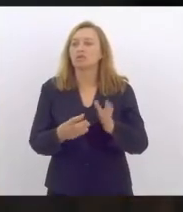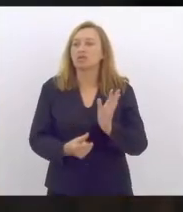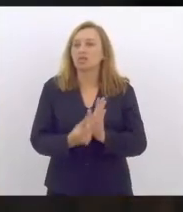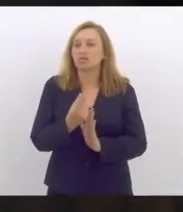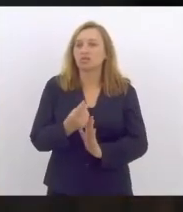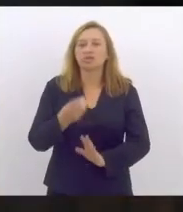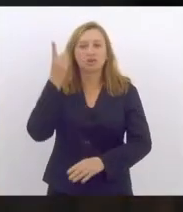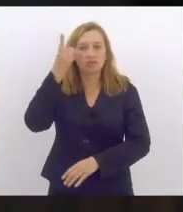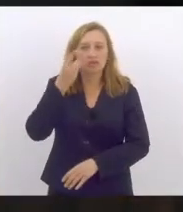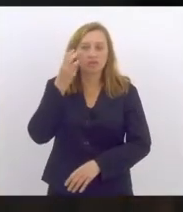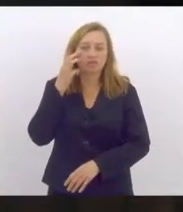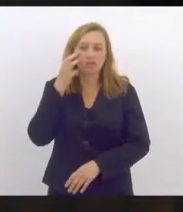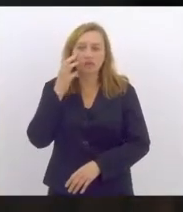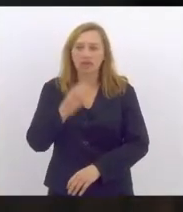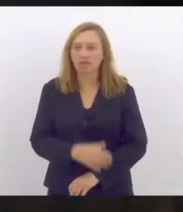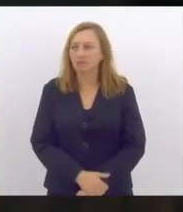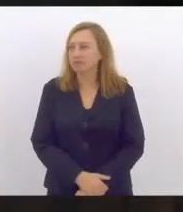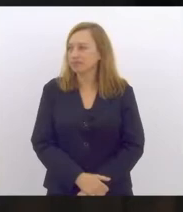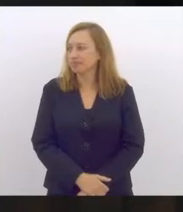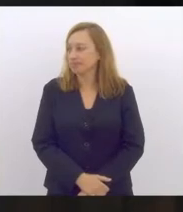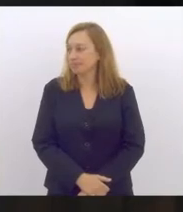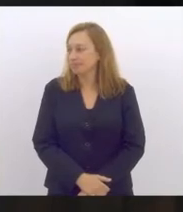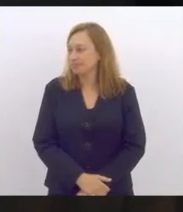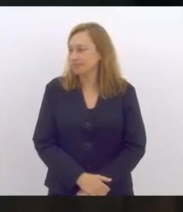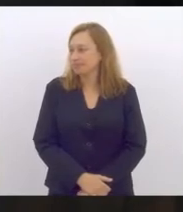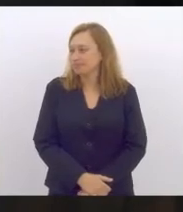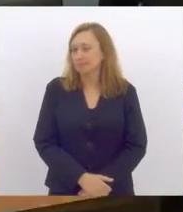deputado Valdeque Carneiro.